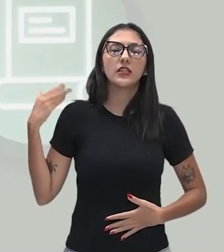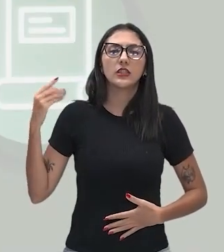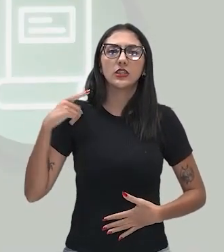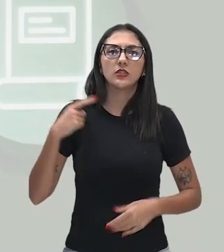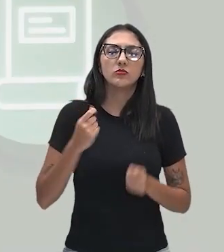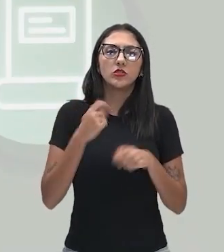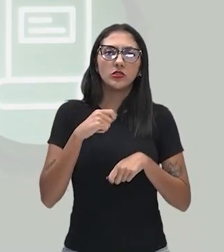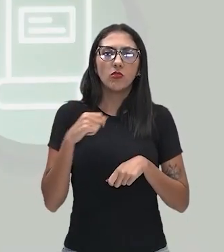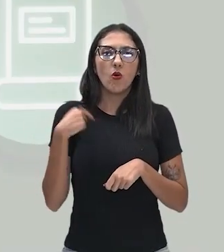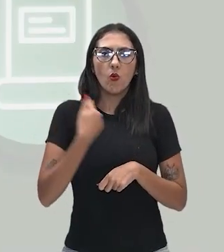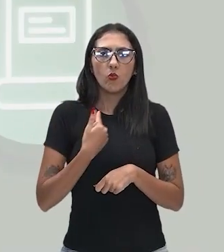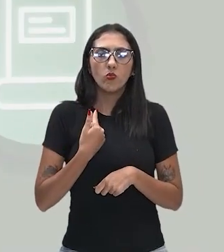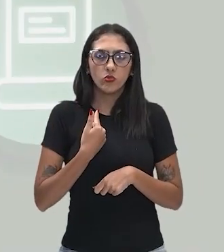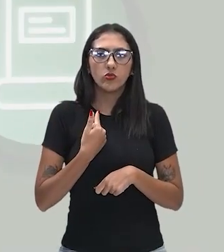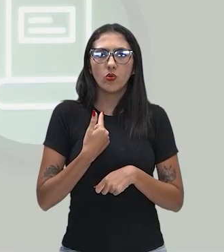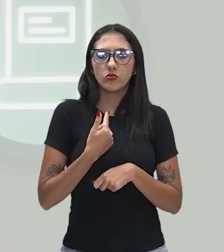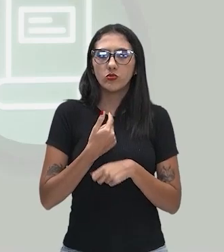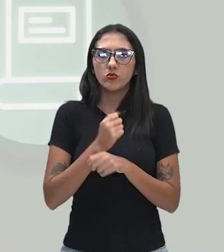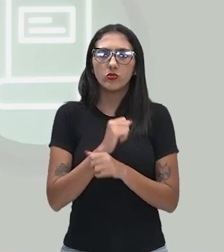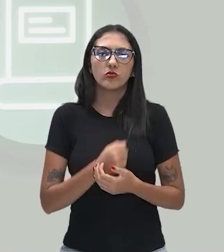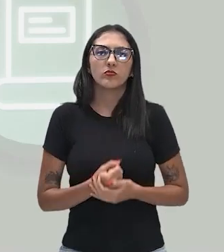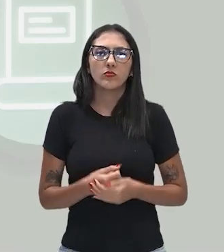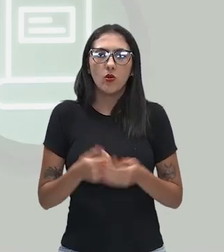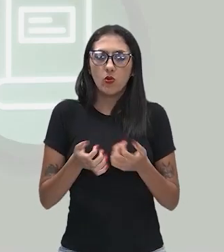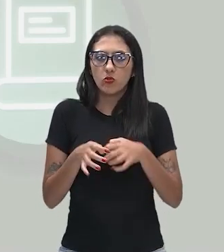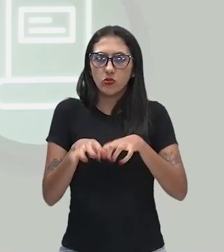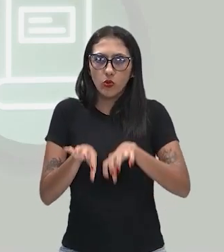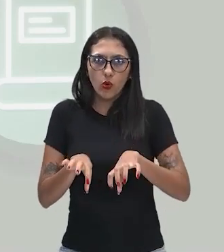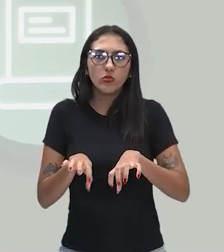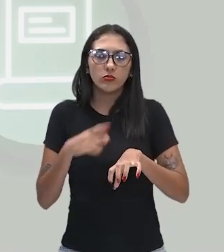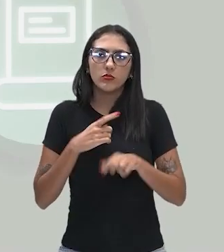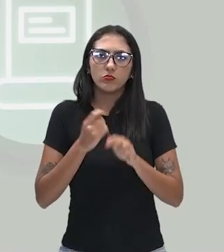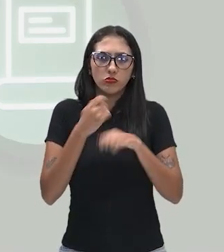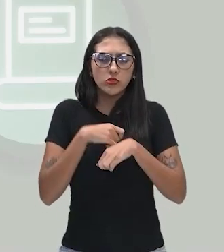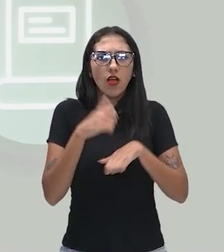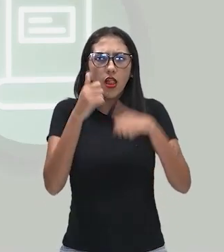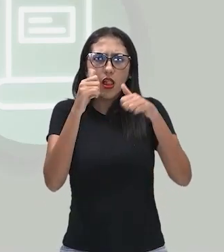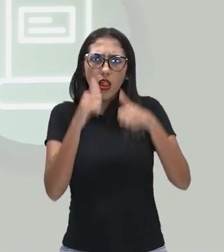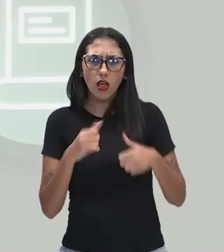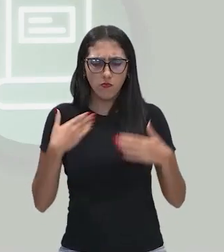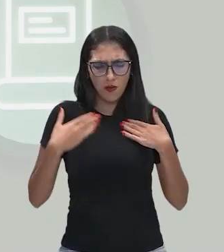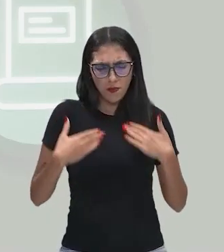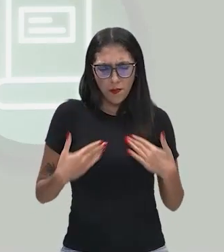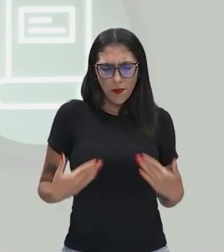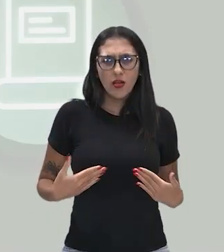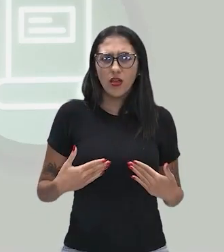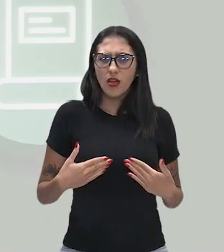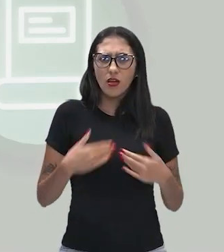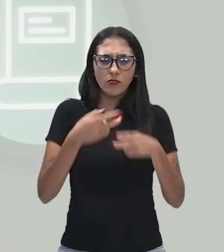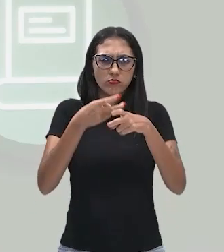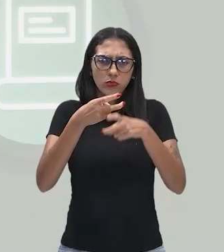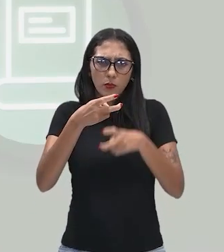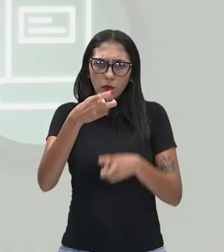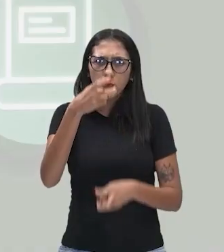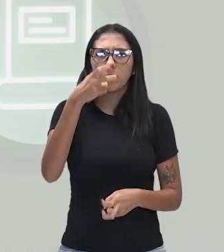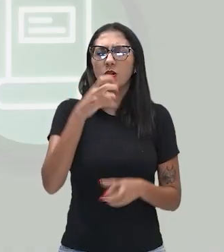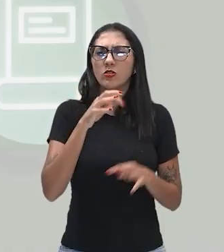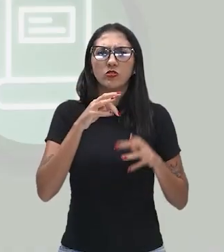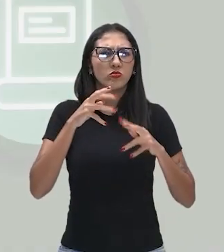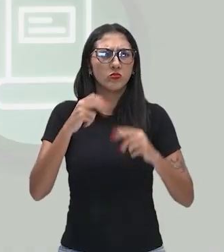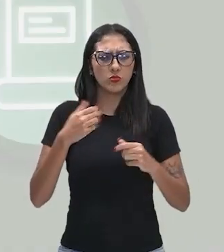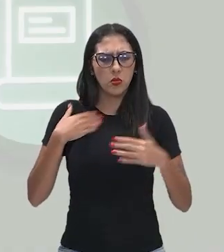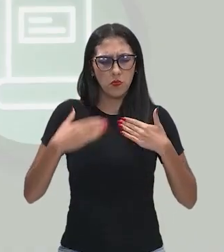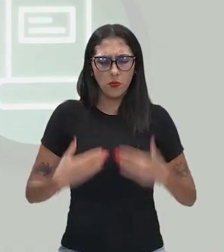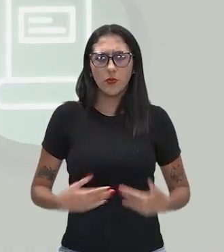assim que vai nascer a radiação X, tá? Mas eu tenho outras radiações aqui, eu tenho outras radiações para mostrar para ti, tá